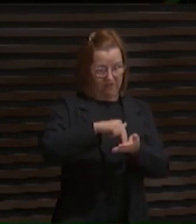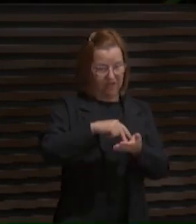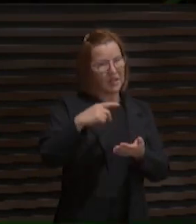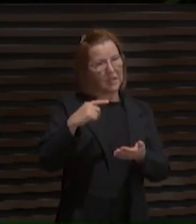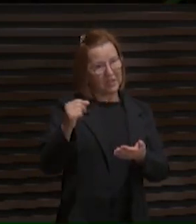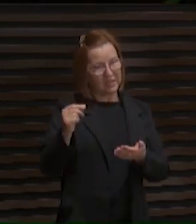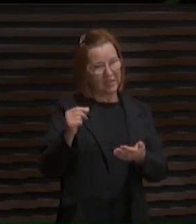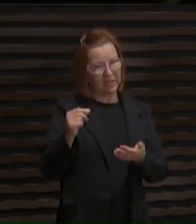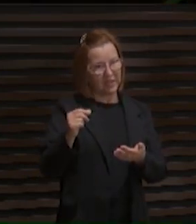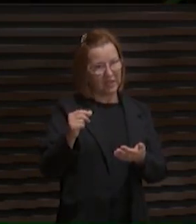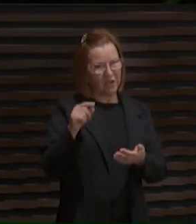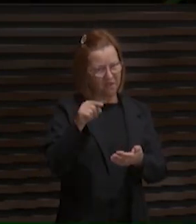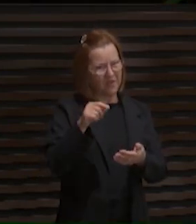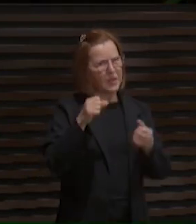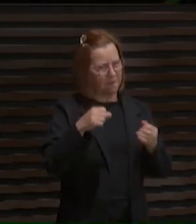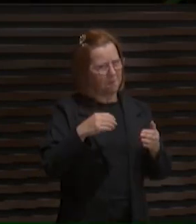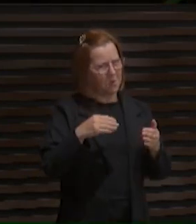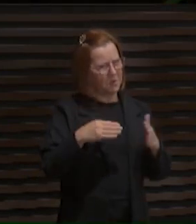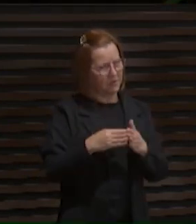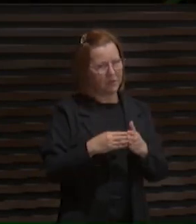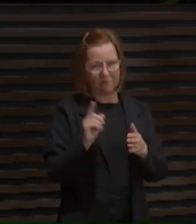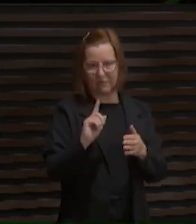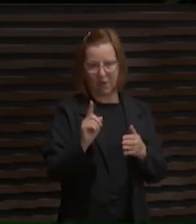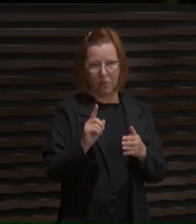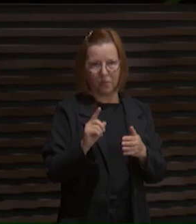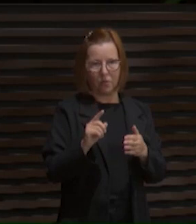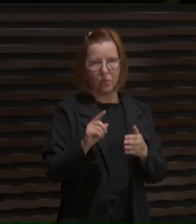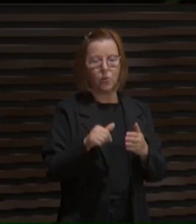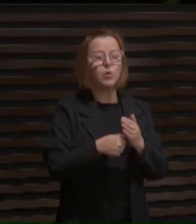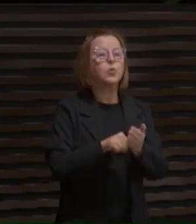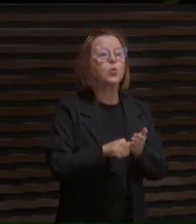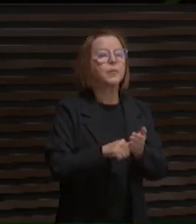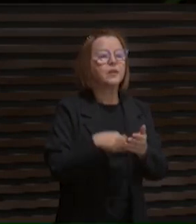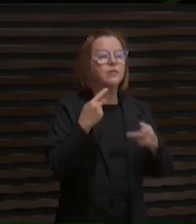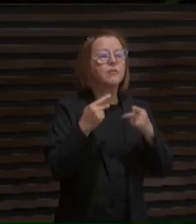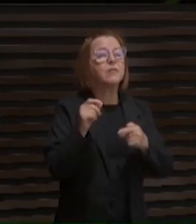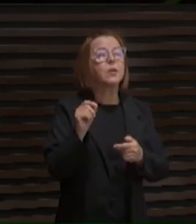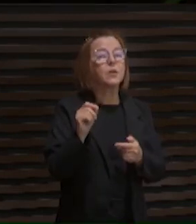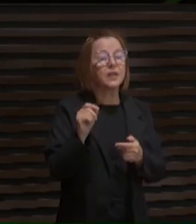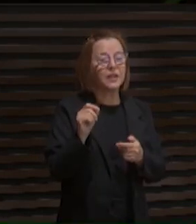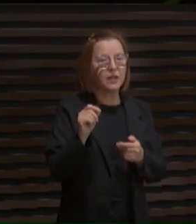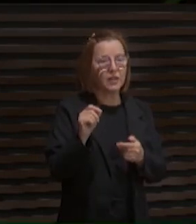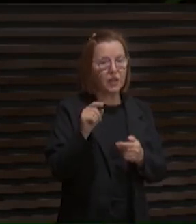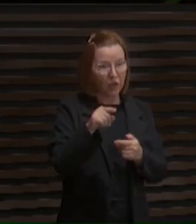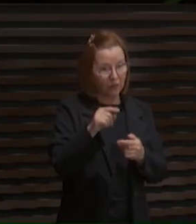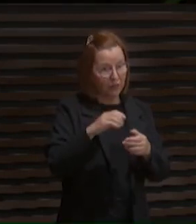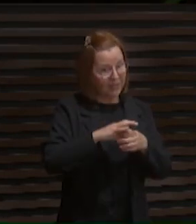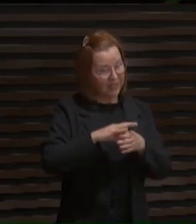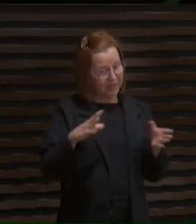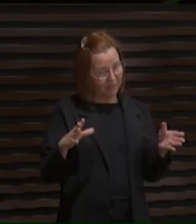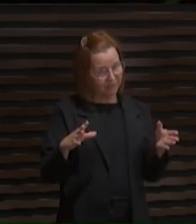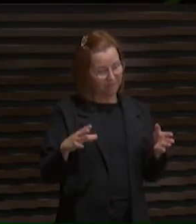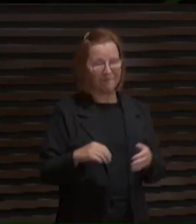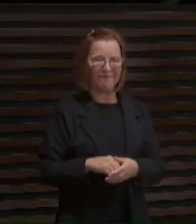que está na tua mão? Que você é inocente, que você está livre. Por que eu vou obedecer ao carcereiro? O